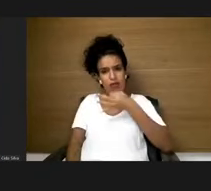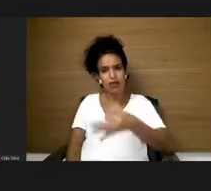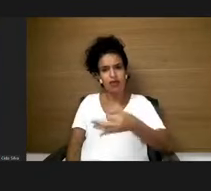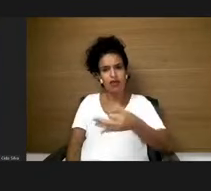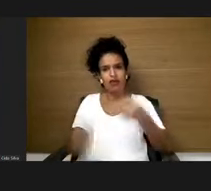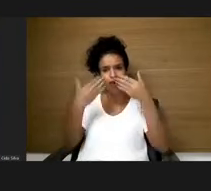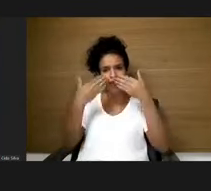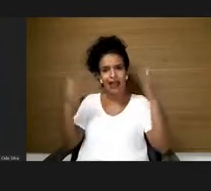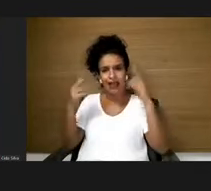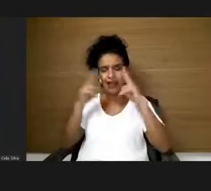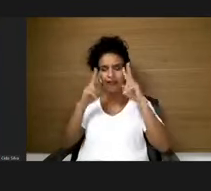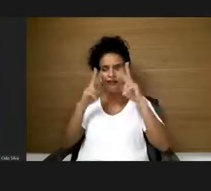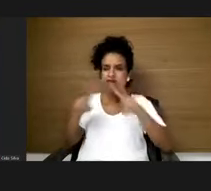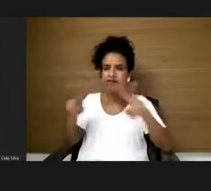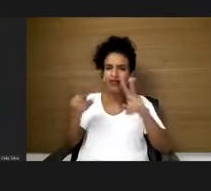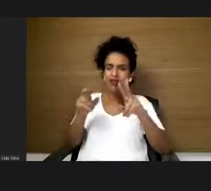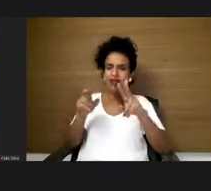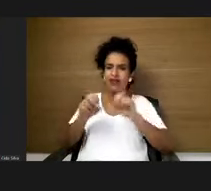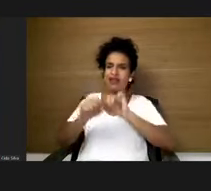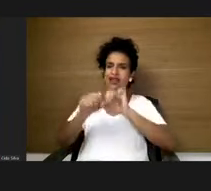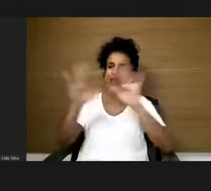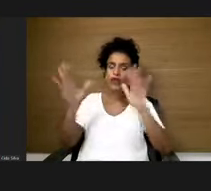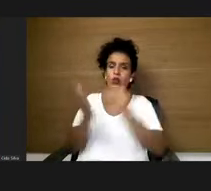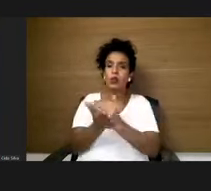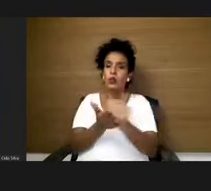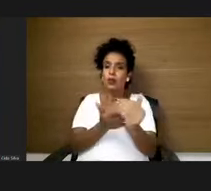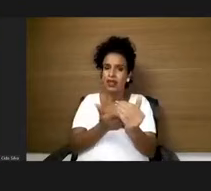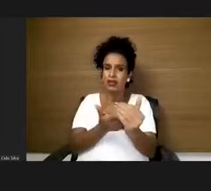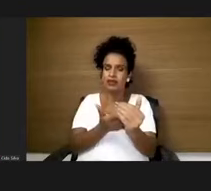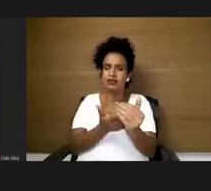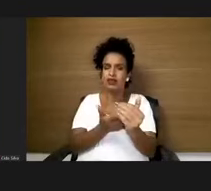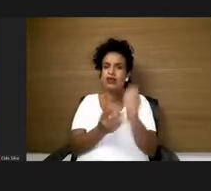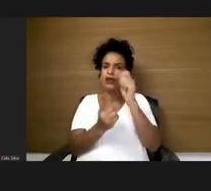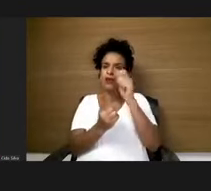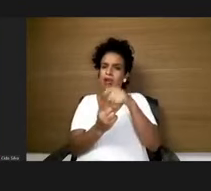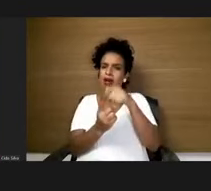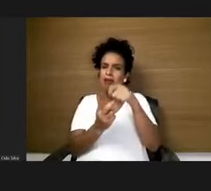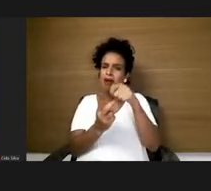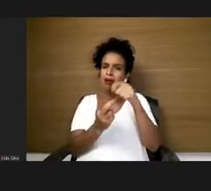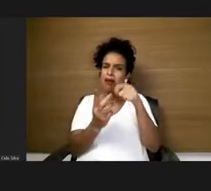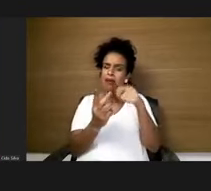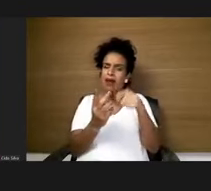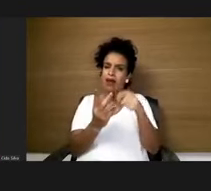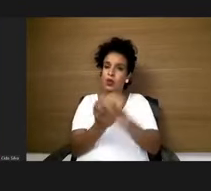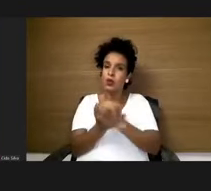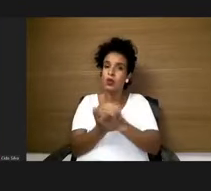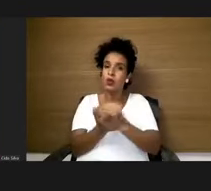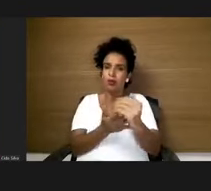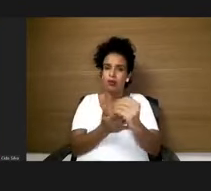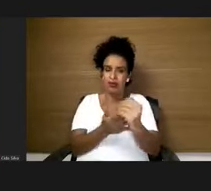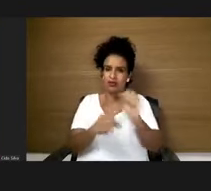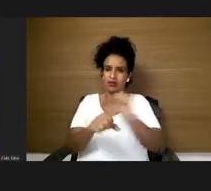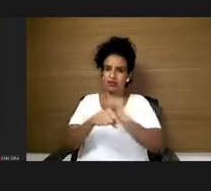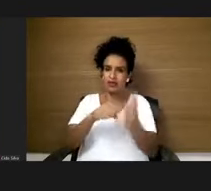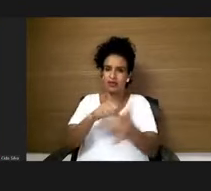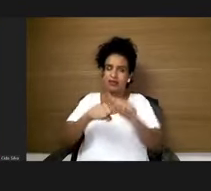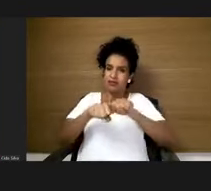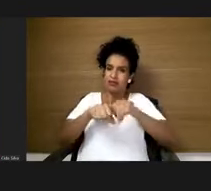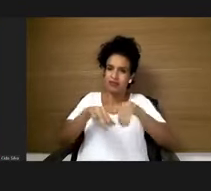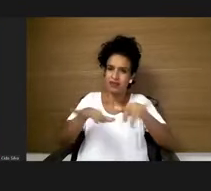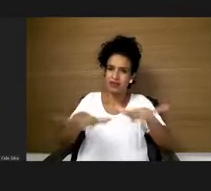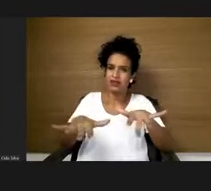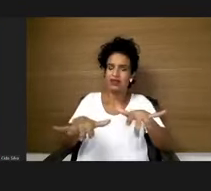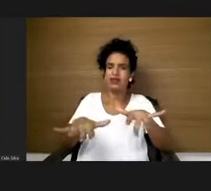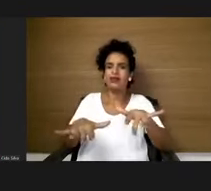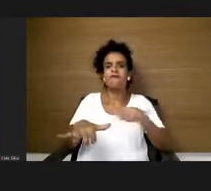no início dessa pandemia, os primeiros... É claro que agora tomou proporções inimagináveis, a coisa chegou,